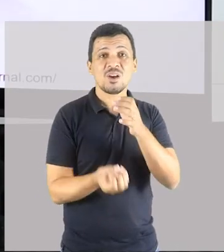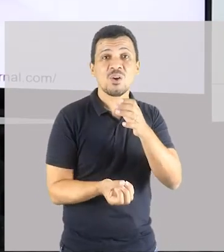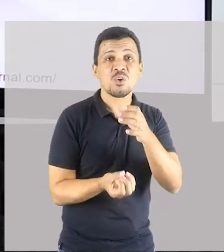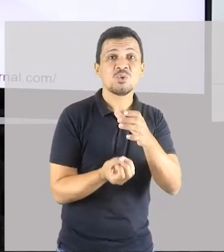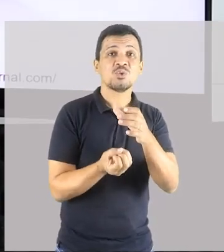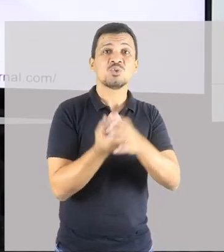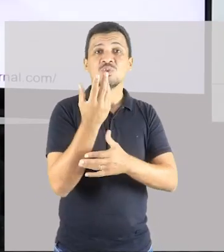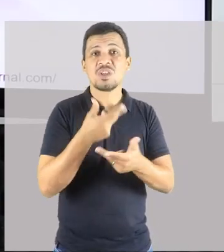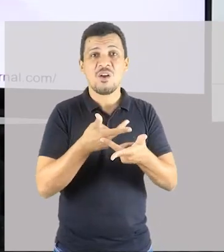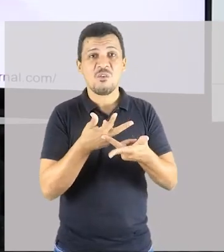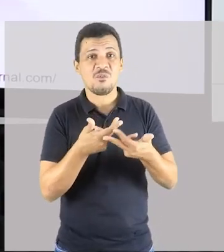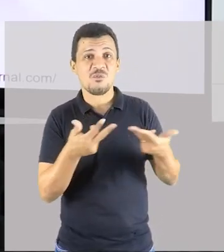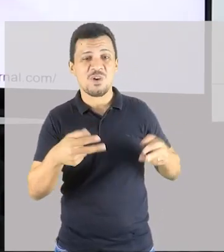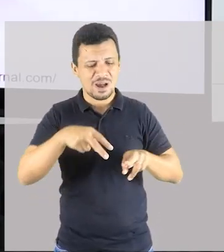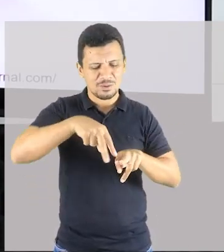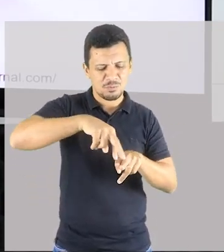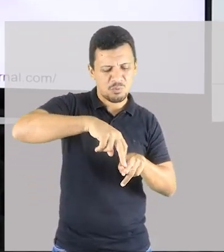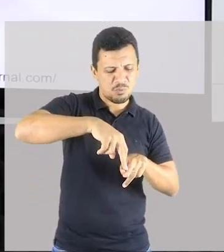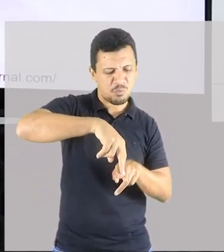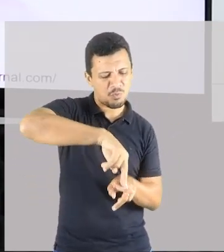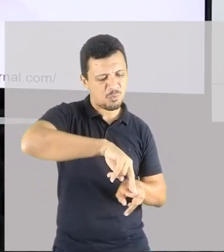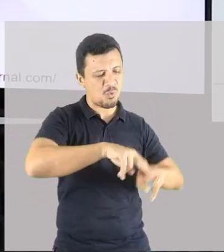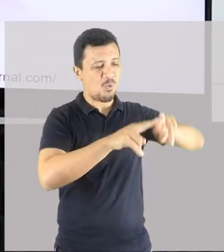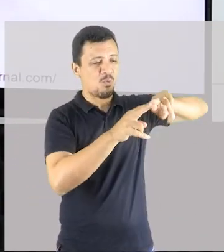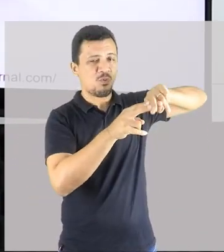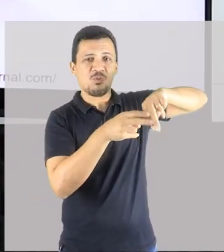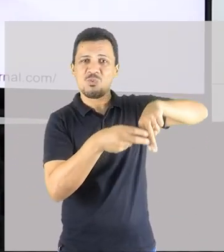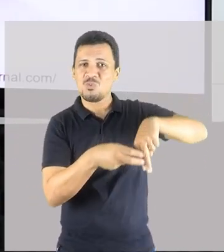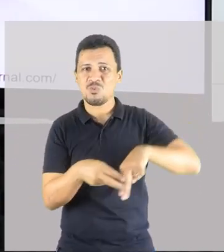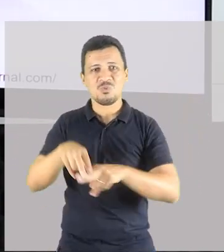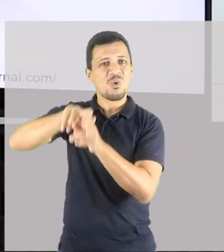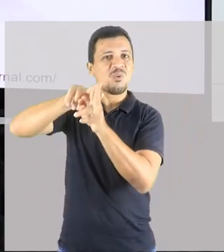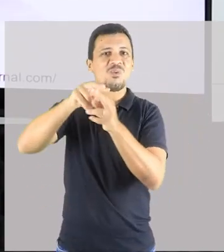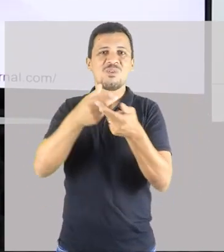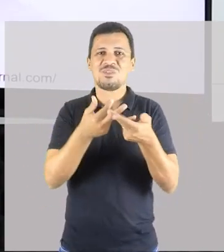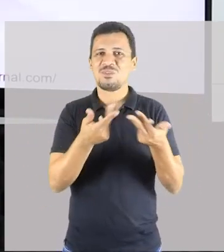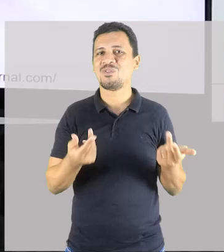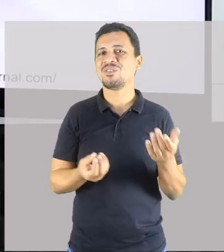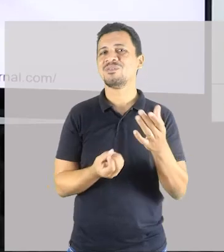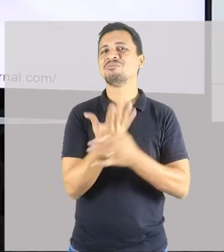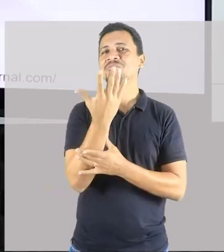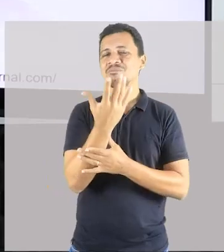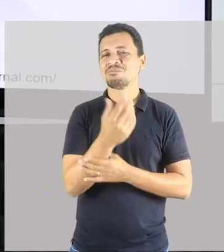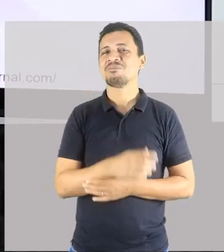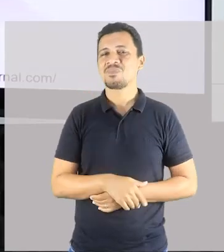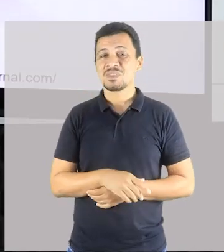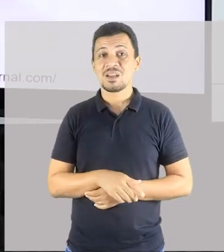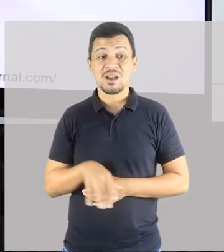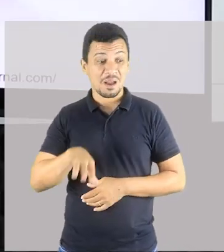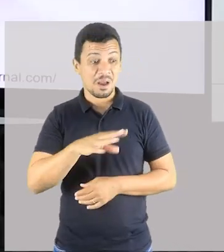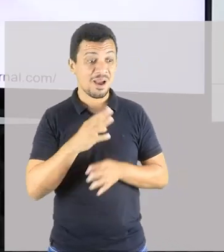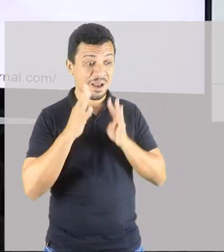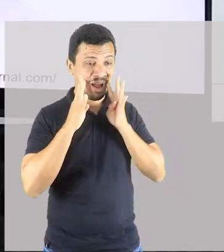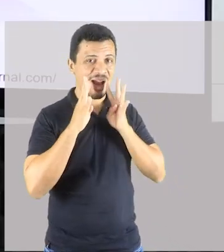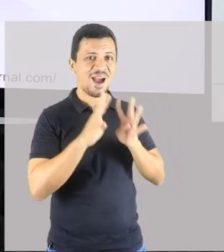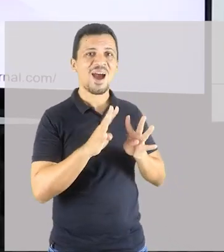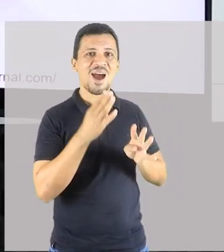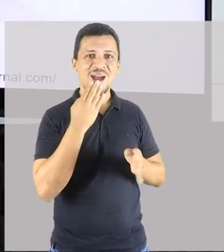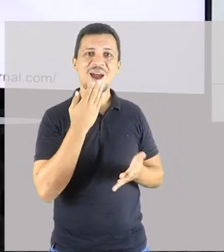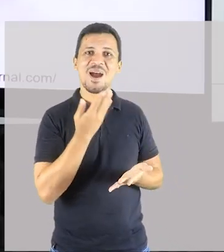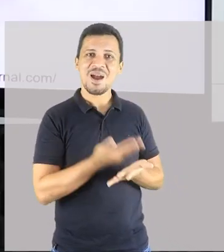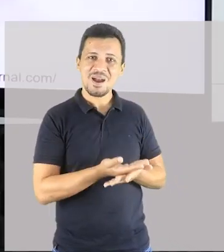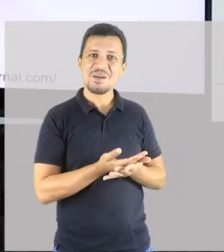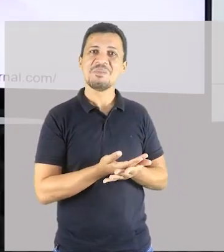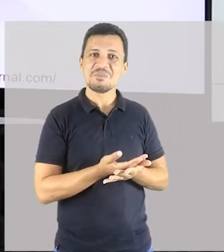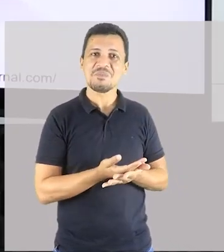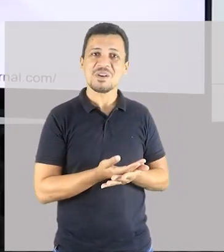surgimento de várias manobras. E aí isso tornou-se um atrativo, fazendo com que